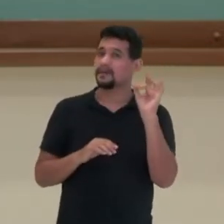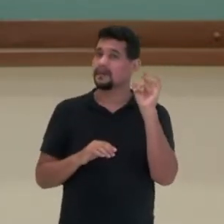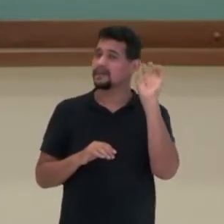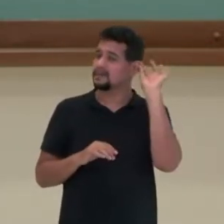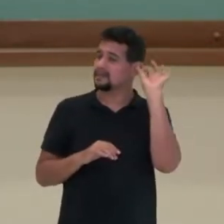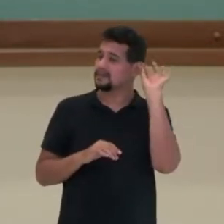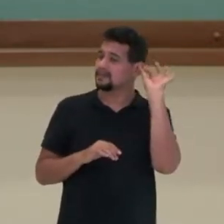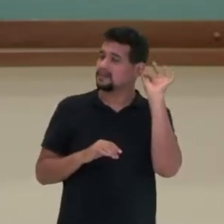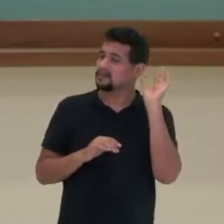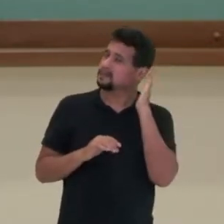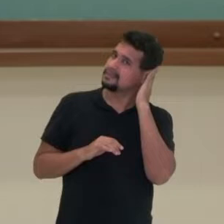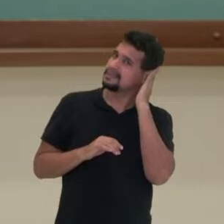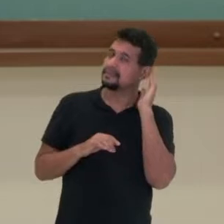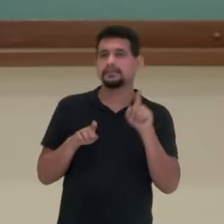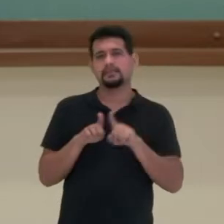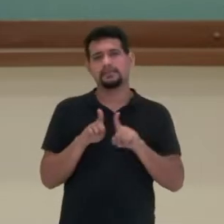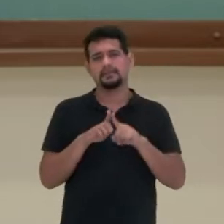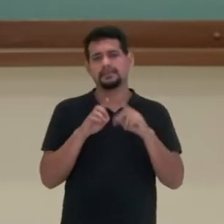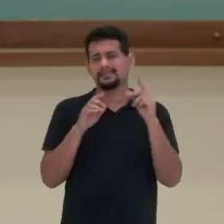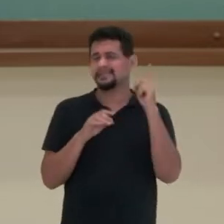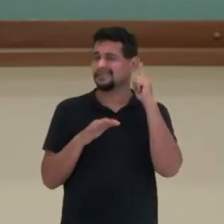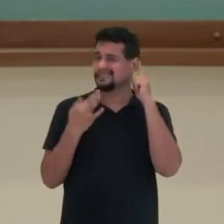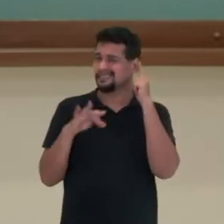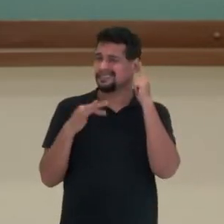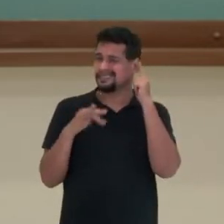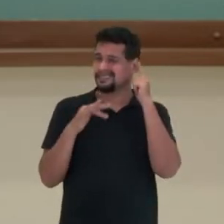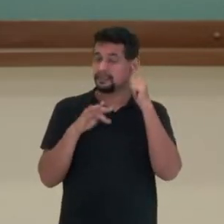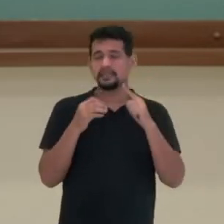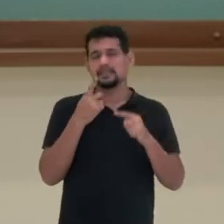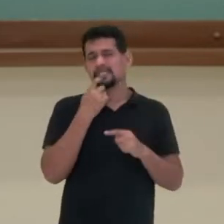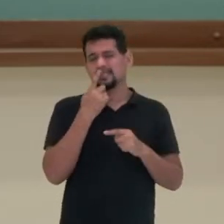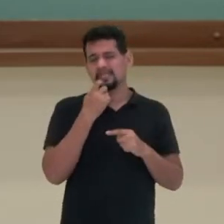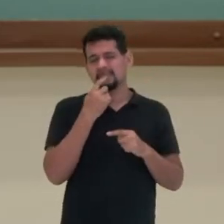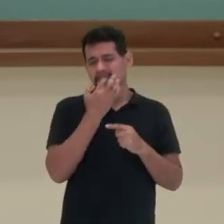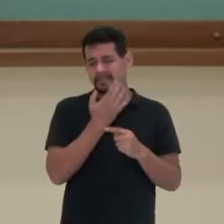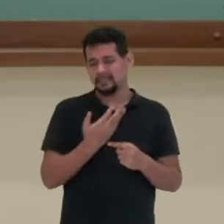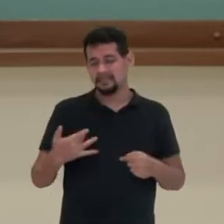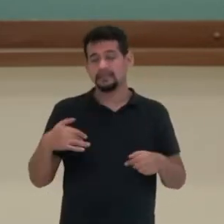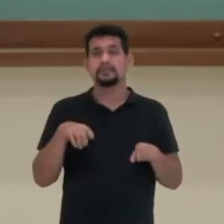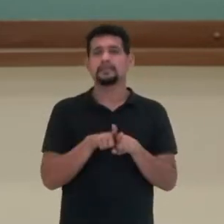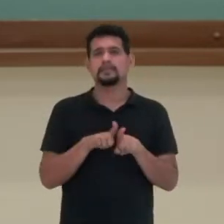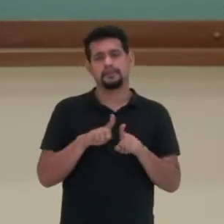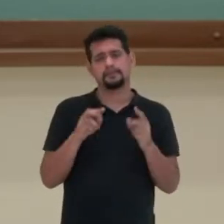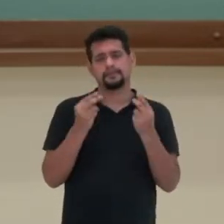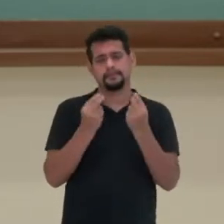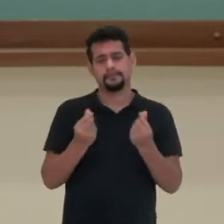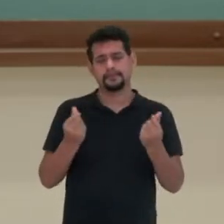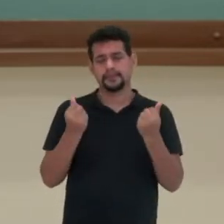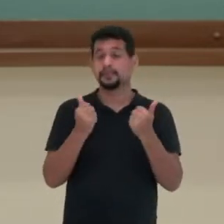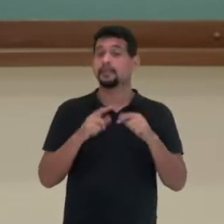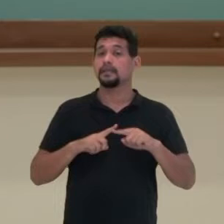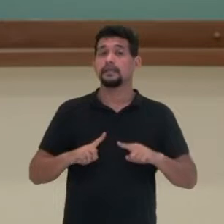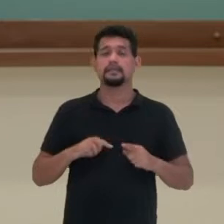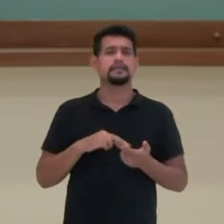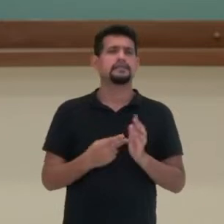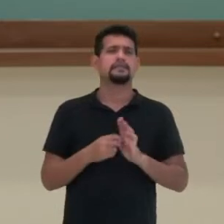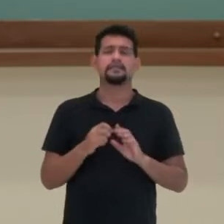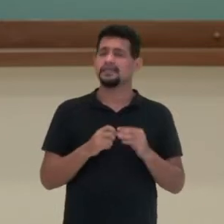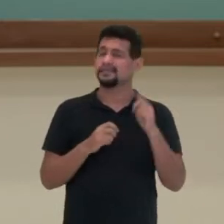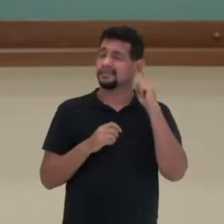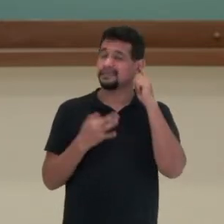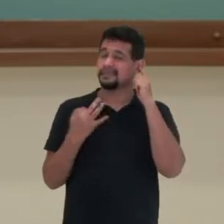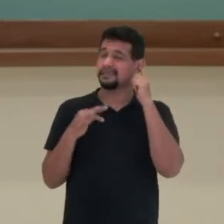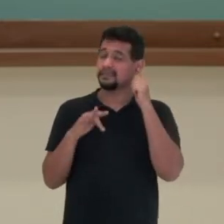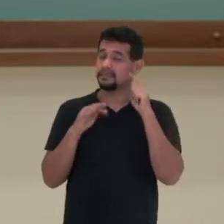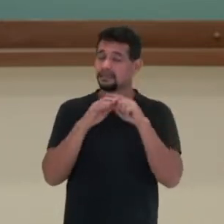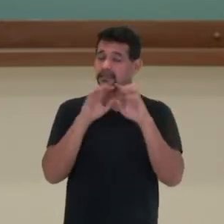esses tecidos. E aí se descola, machuca, extravasa sangue, né? E também esse tecido. Aí ele vai inflamar e vai